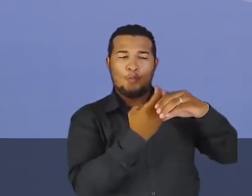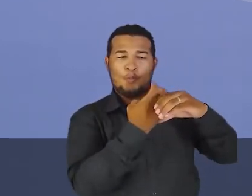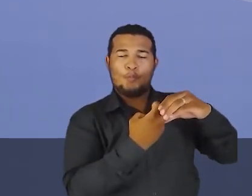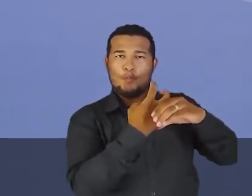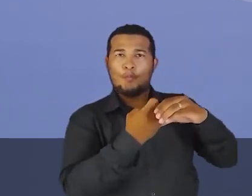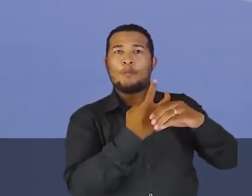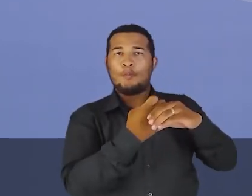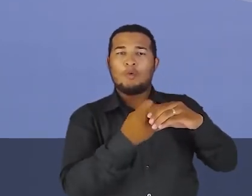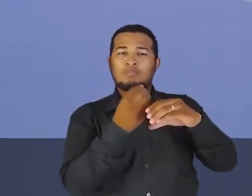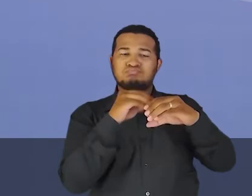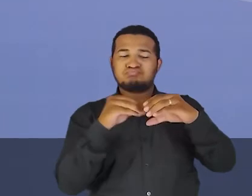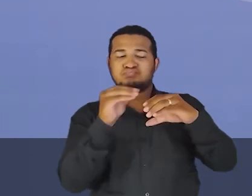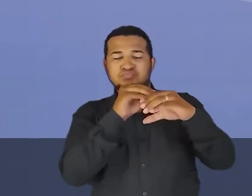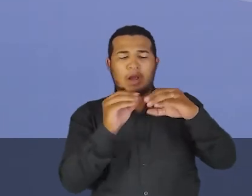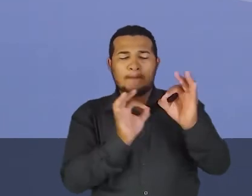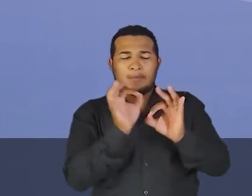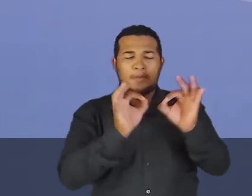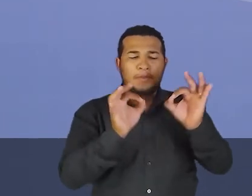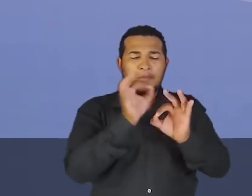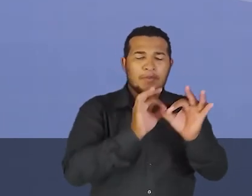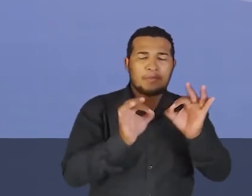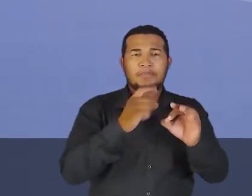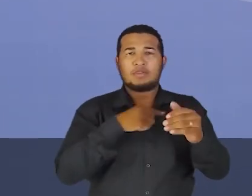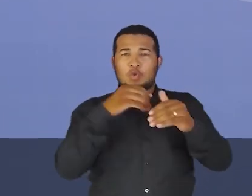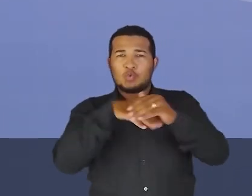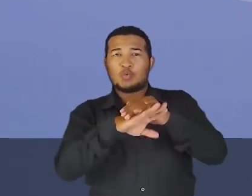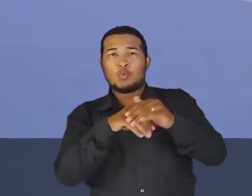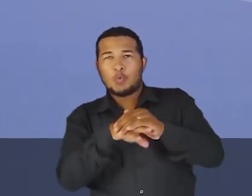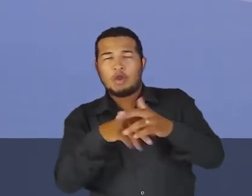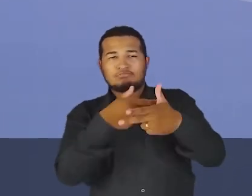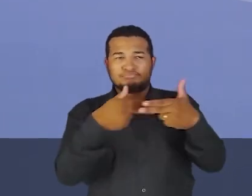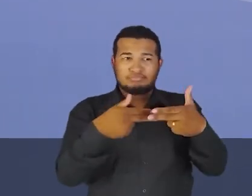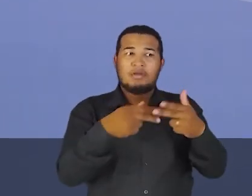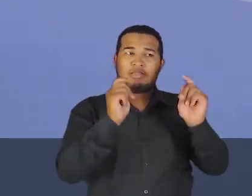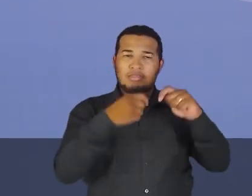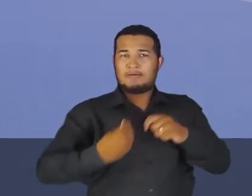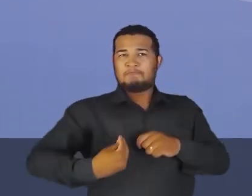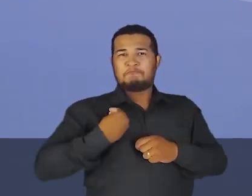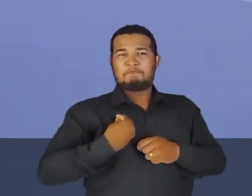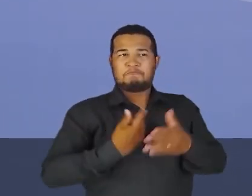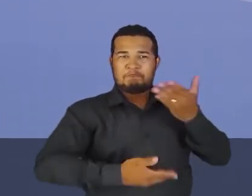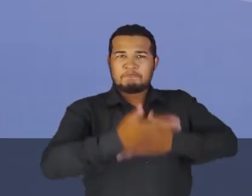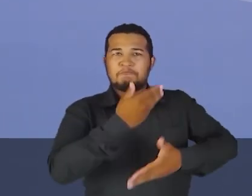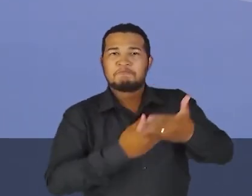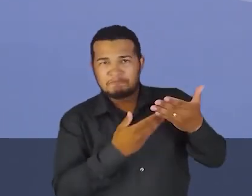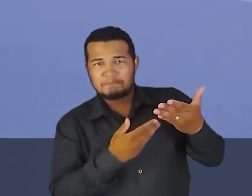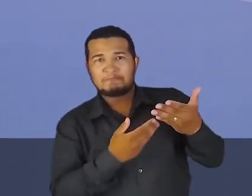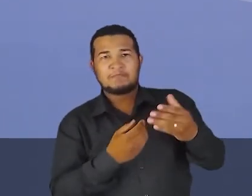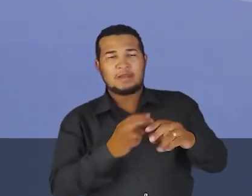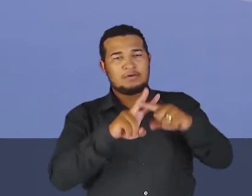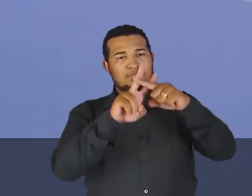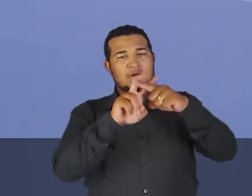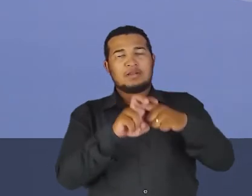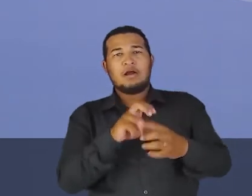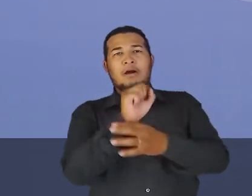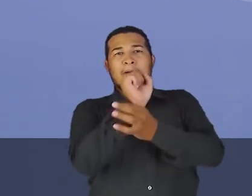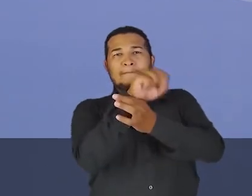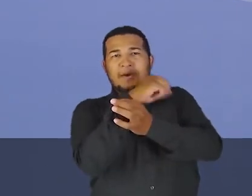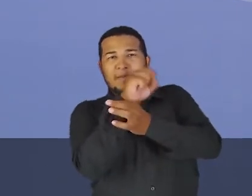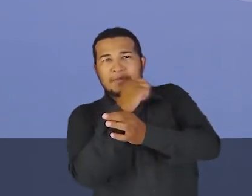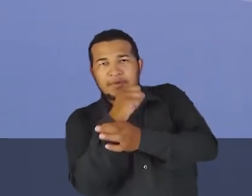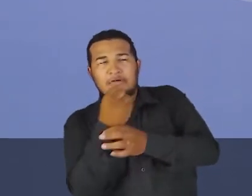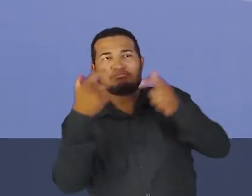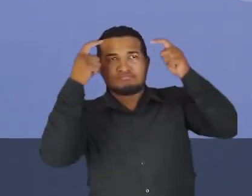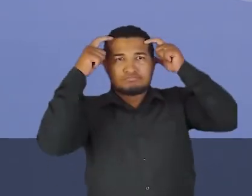e a estrutura alantoide, além de armazenar excretas, vai participar também dessa retirada de cálcio da casca do ovo